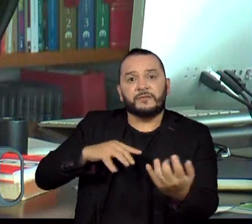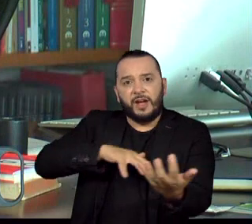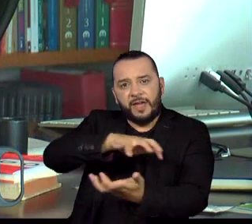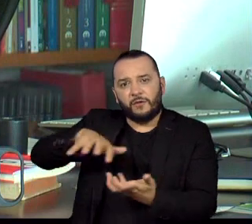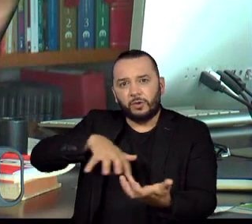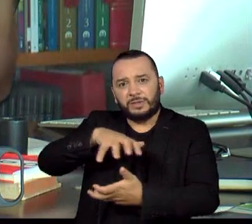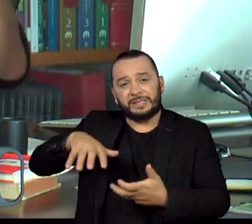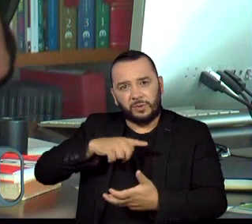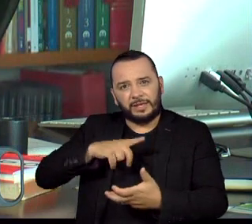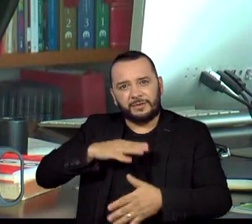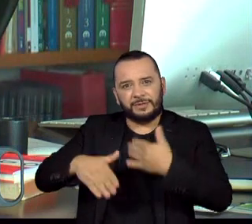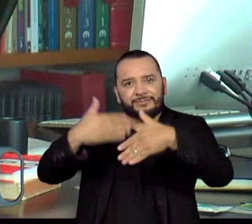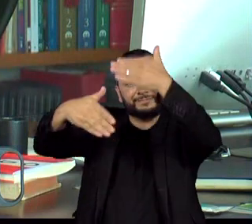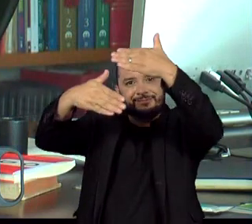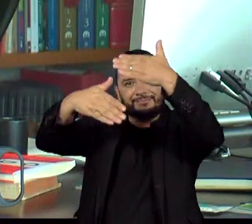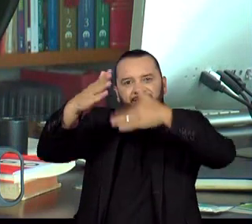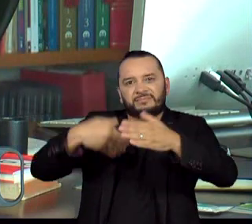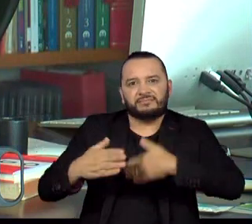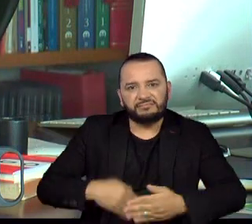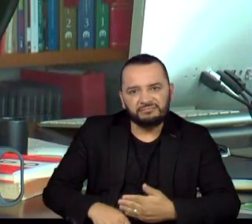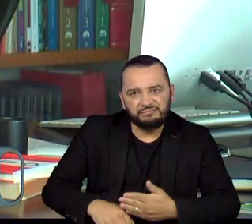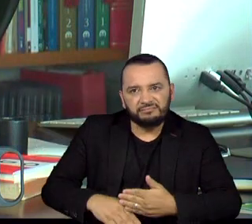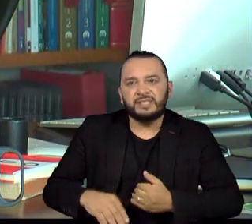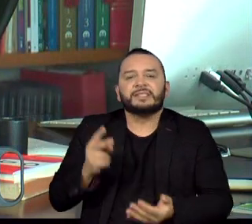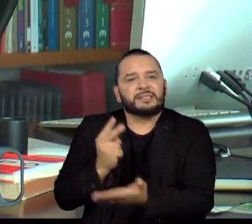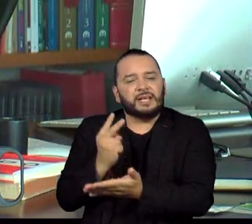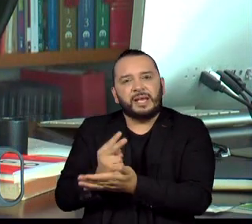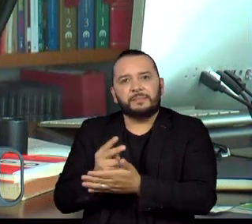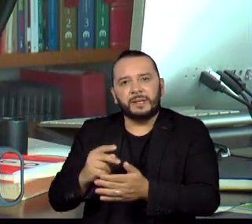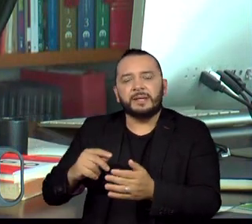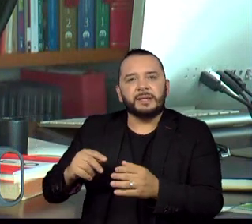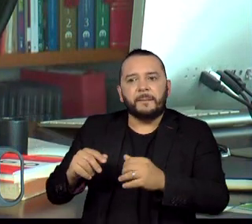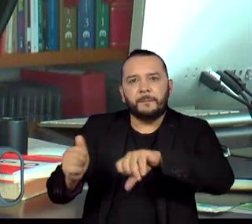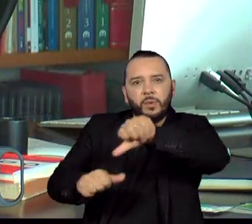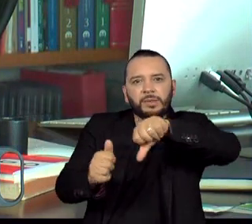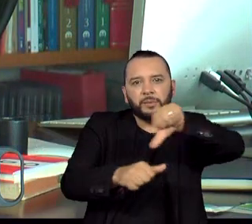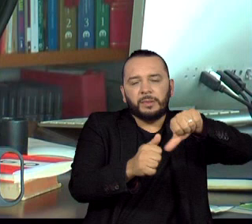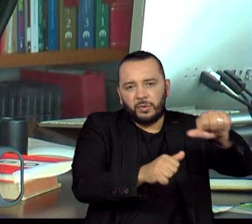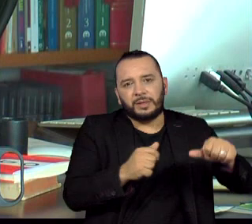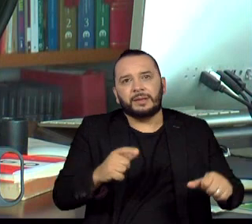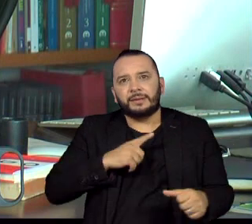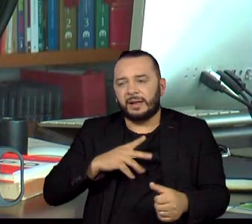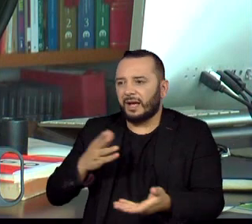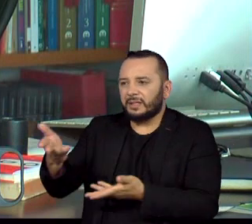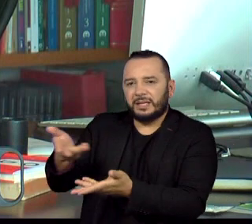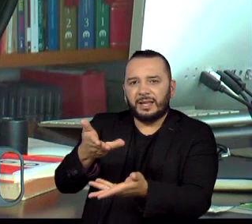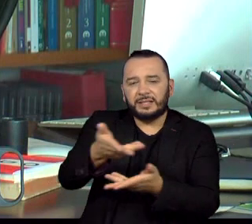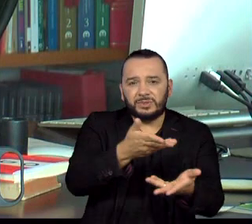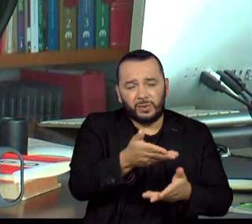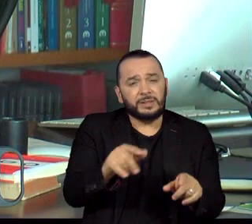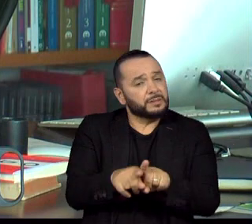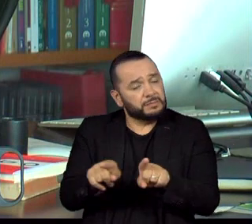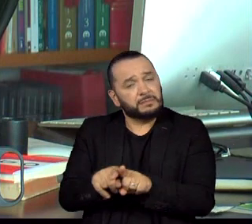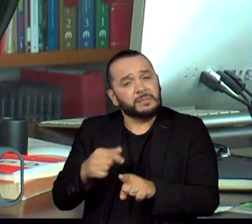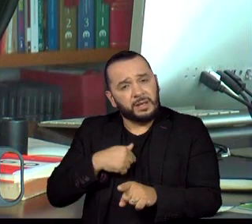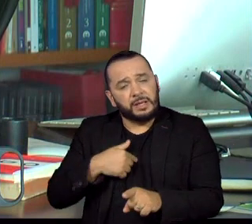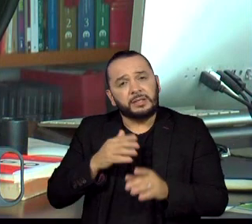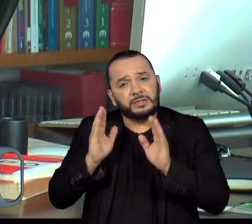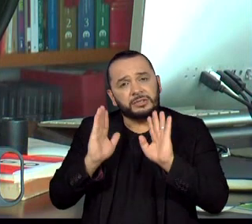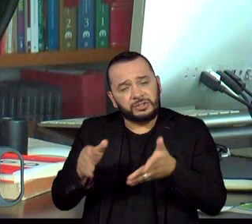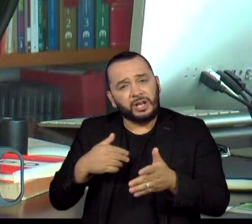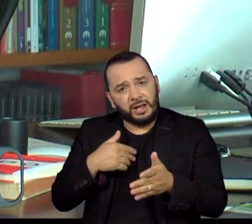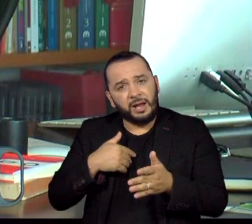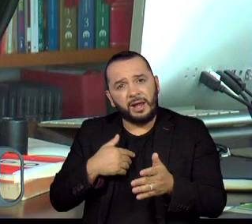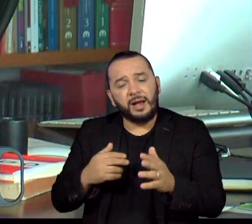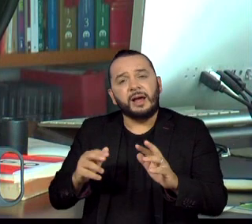frente, andou para trás, está mudando sempre. Então, as relações afetivas e amorosas, elas são